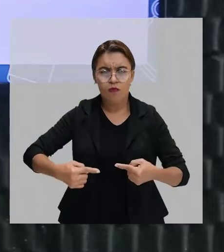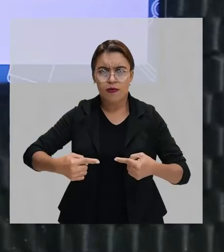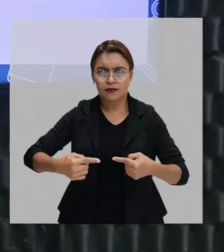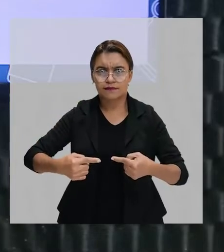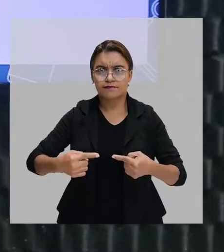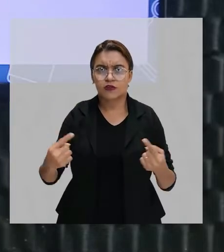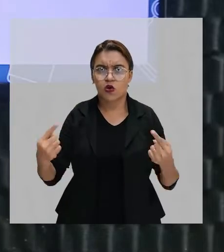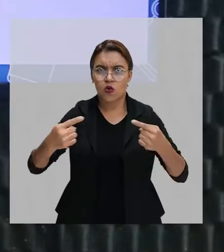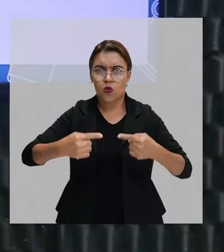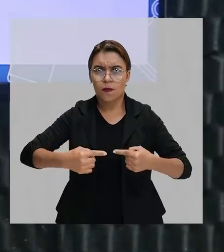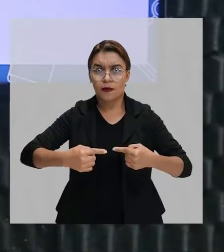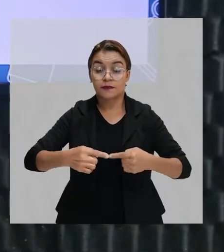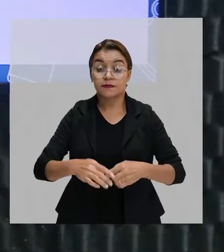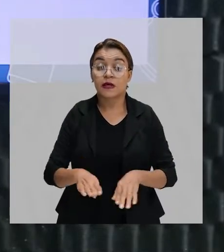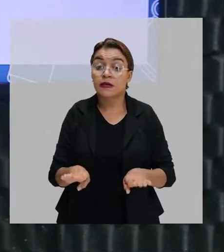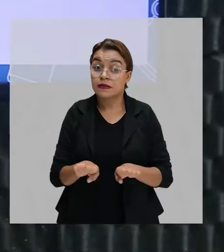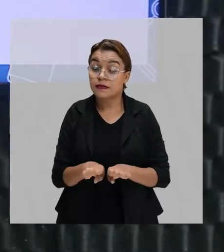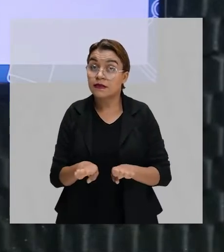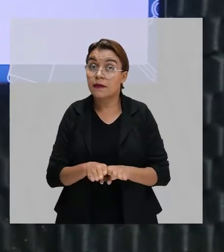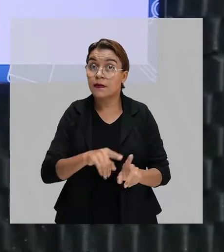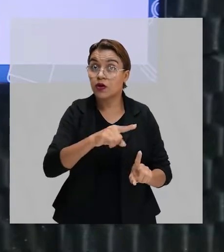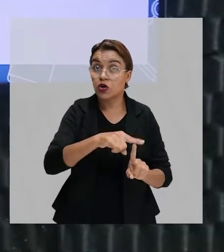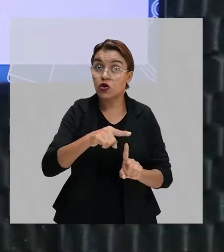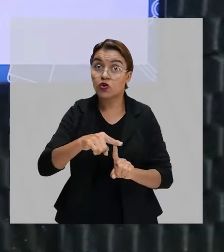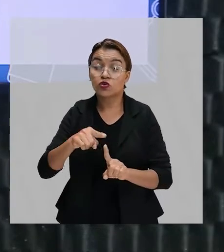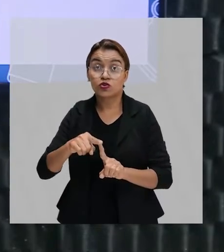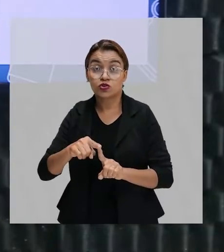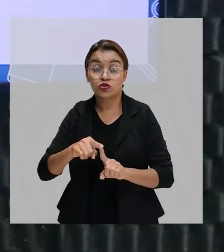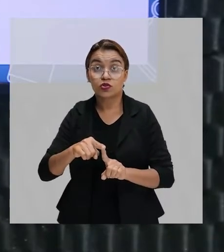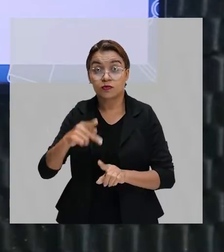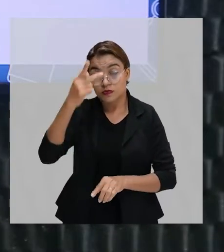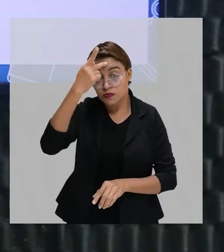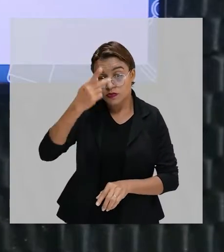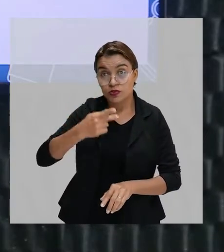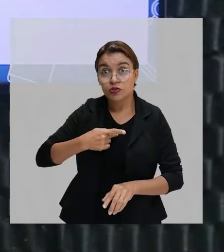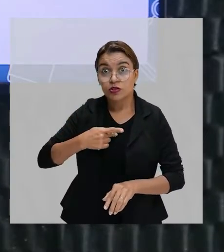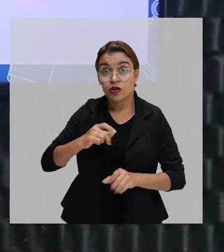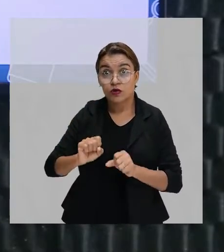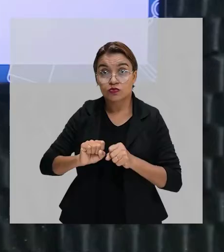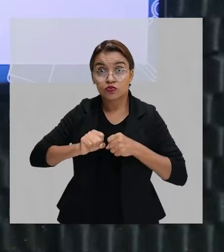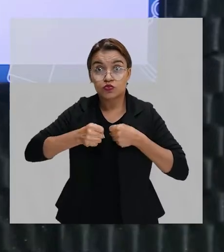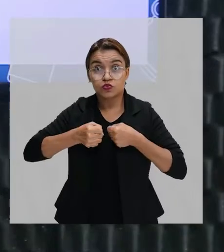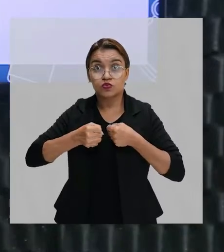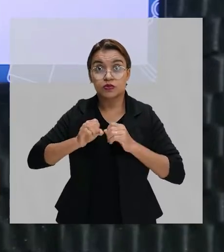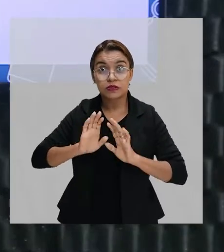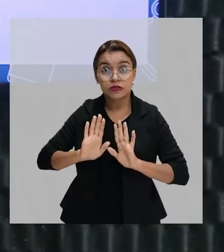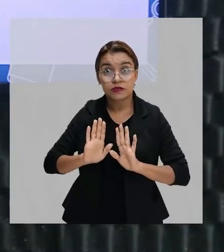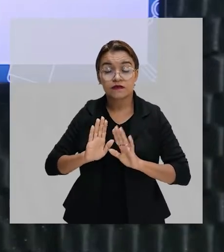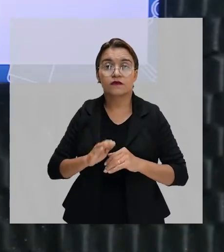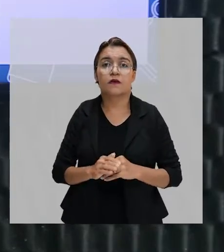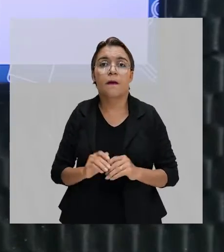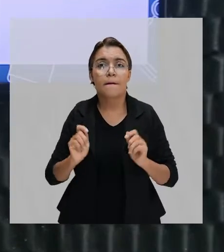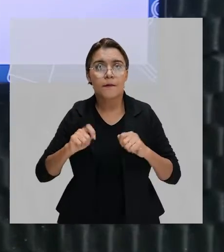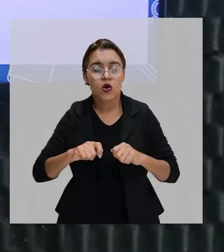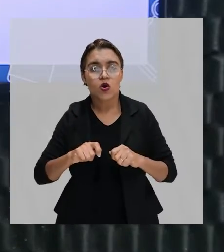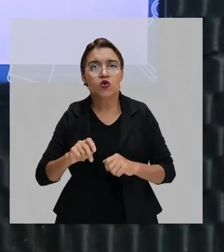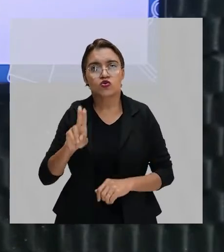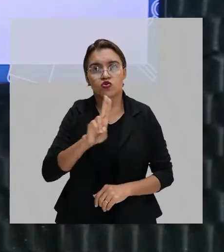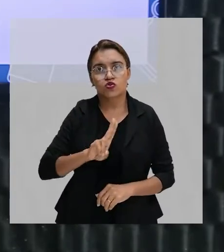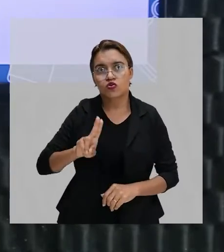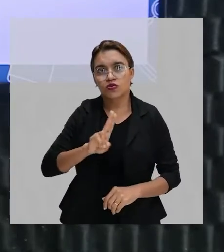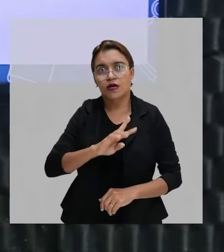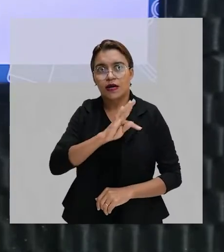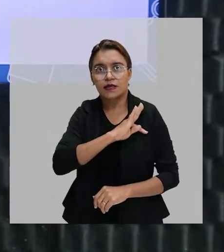tá certo mas também é uma modalidade de auto-defesa eu posso utilizar as minhas técnicas